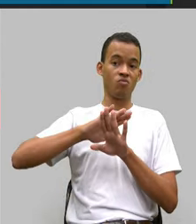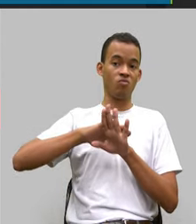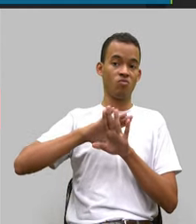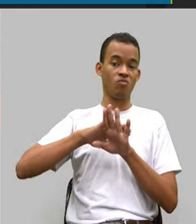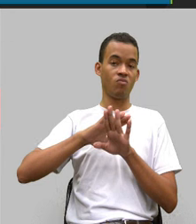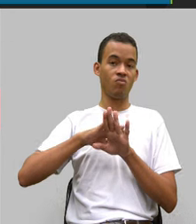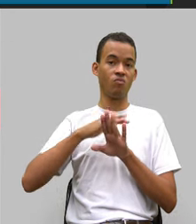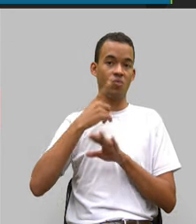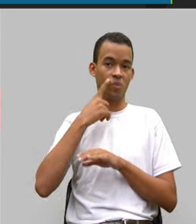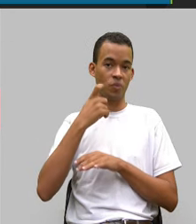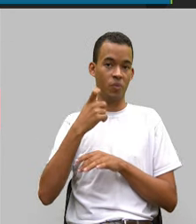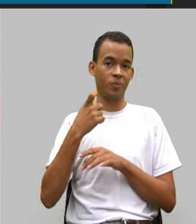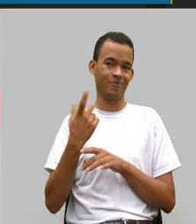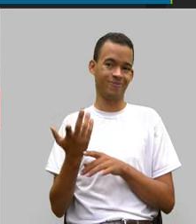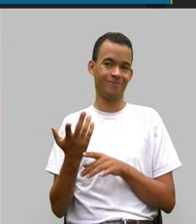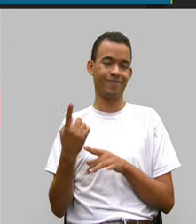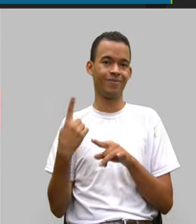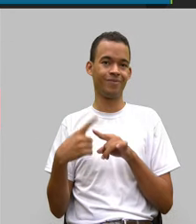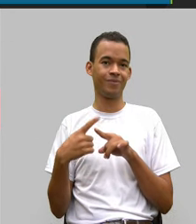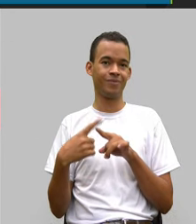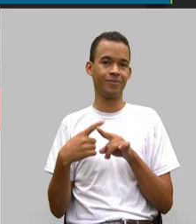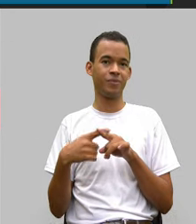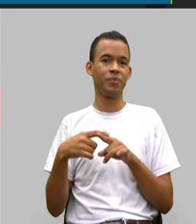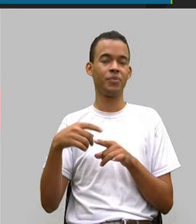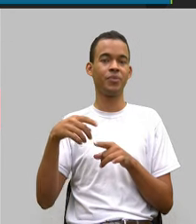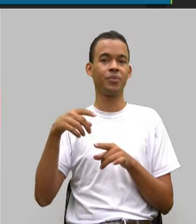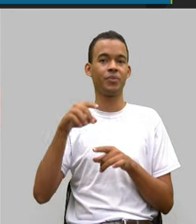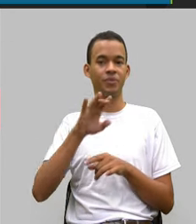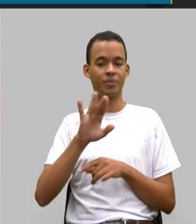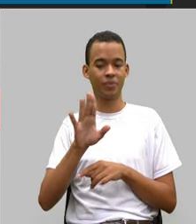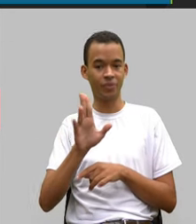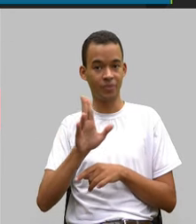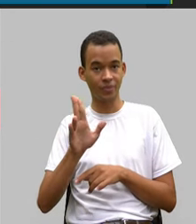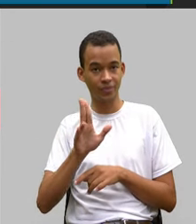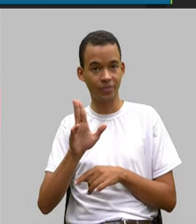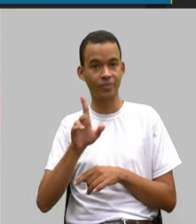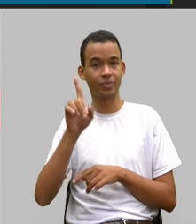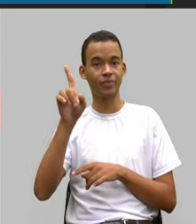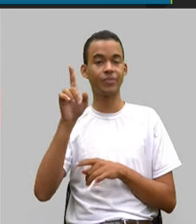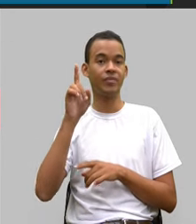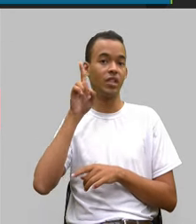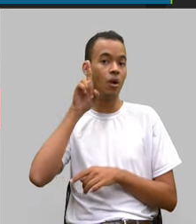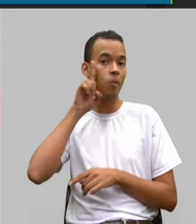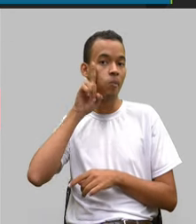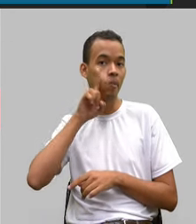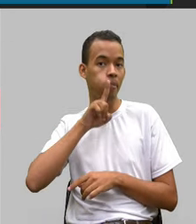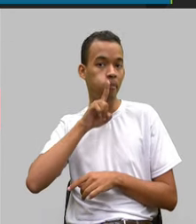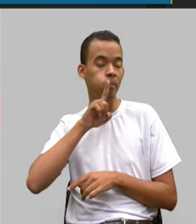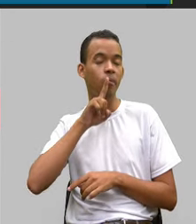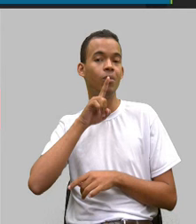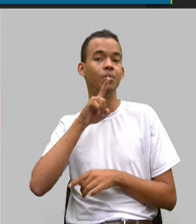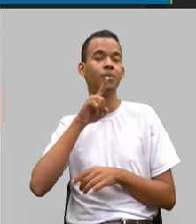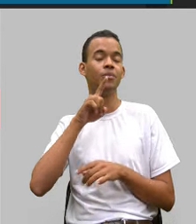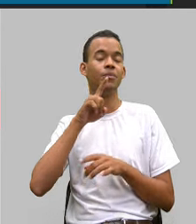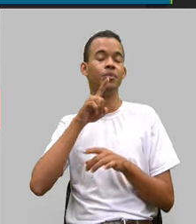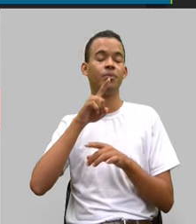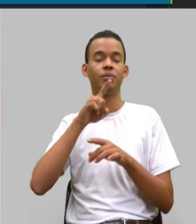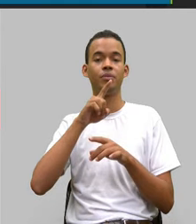banida do no do da sociedade né nos Estados Unidos na época da lei seca